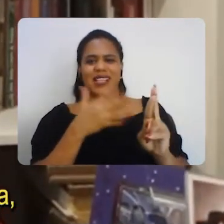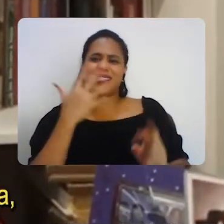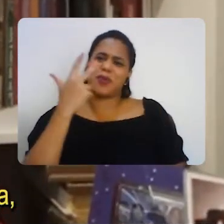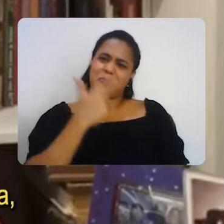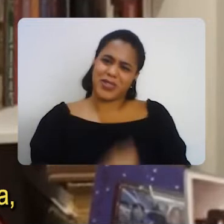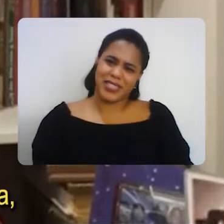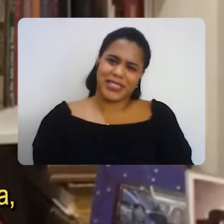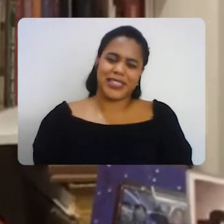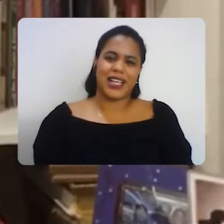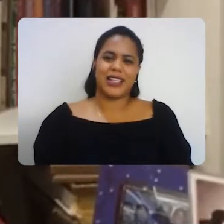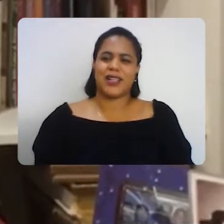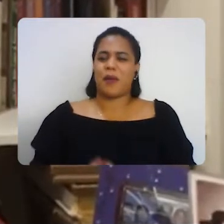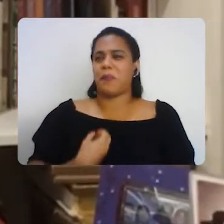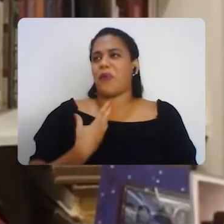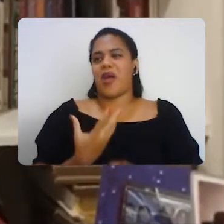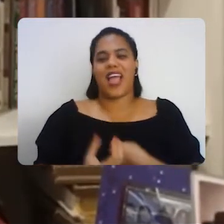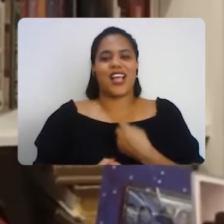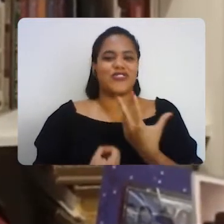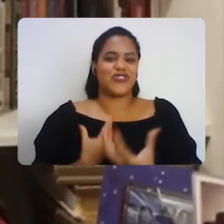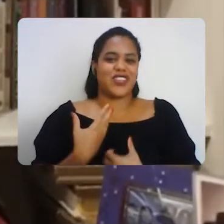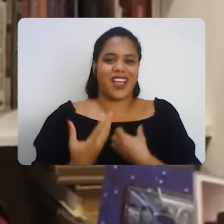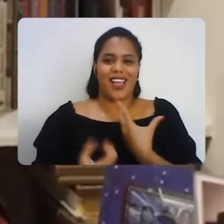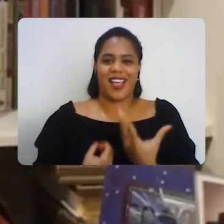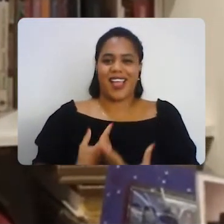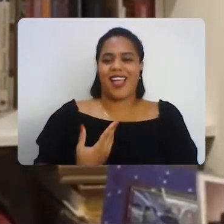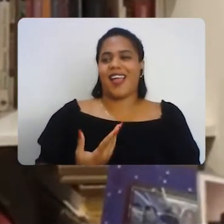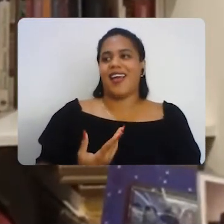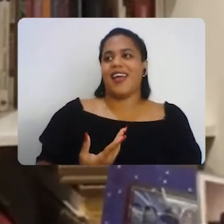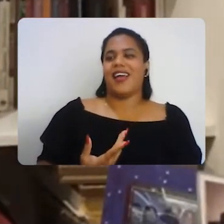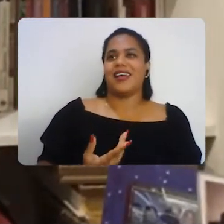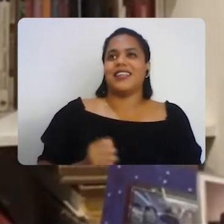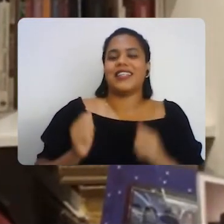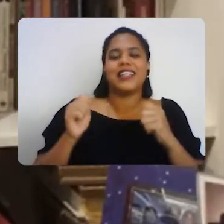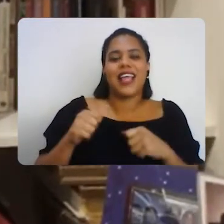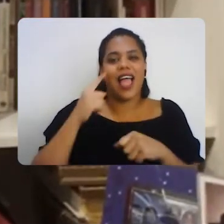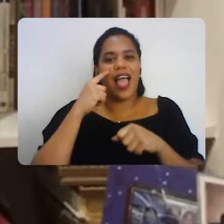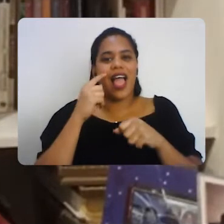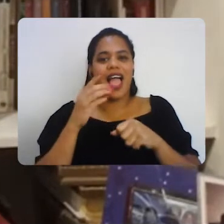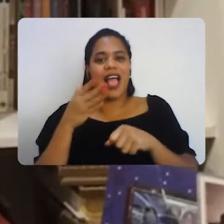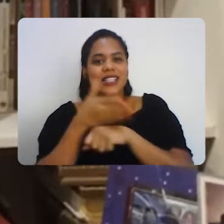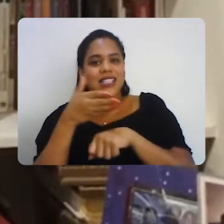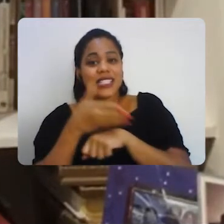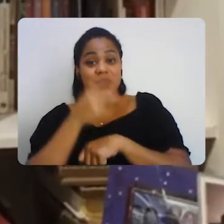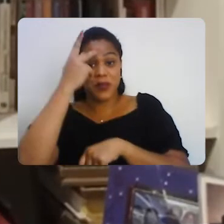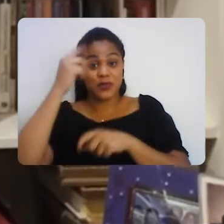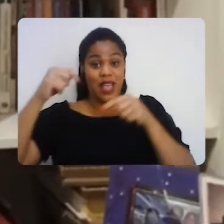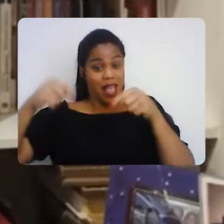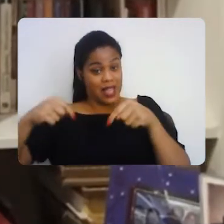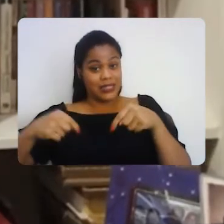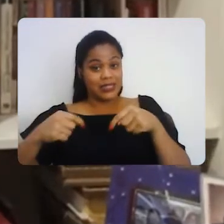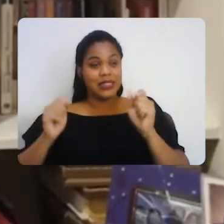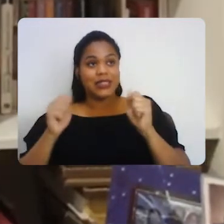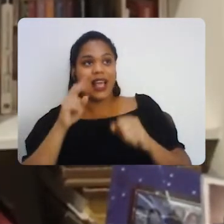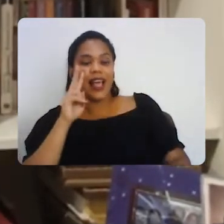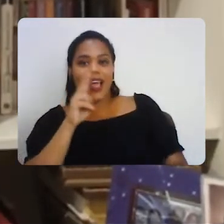de uma forma tão bela, tão poética num palco. E poder ser acessível primeiro para as pessoas